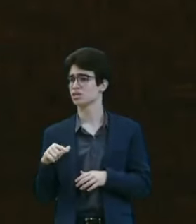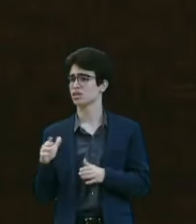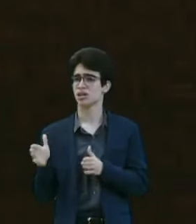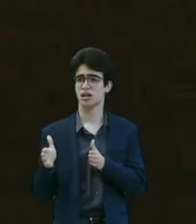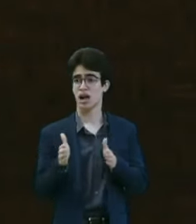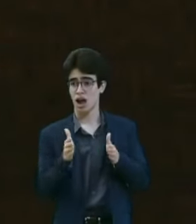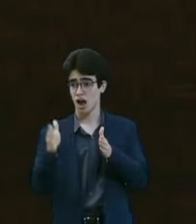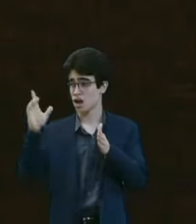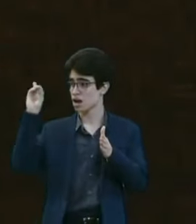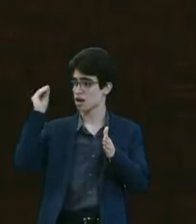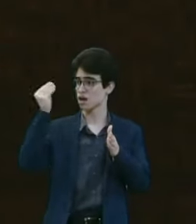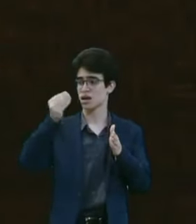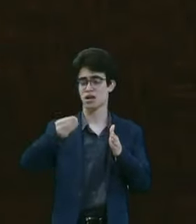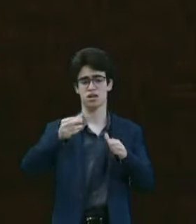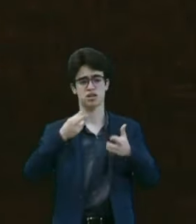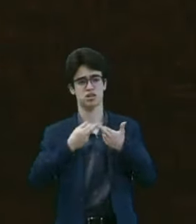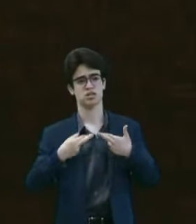restauração.